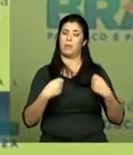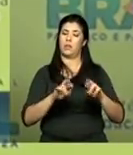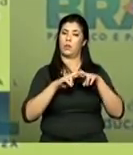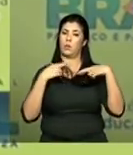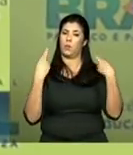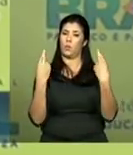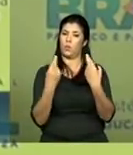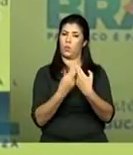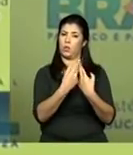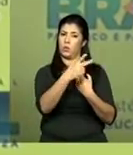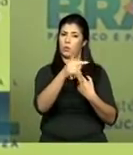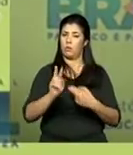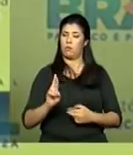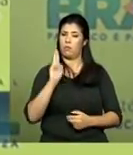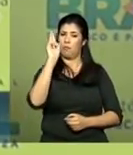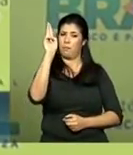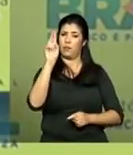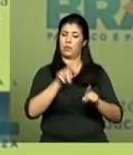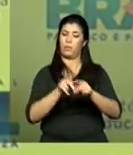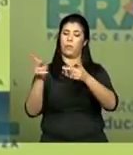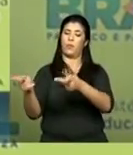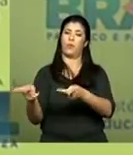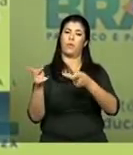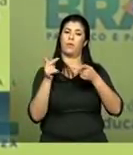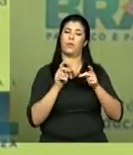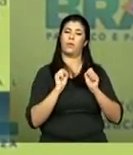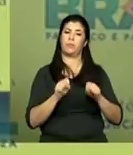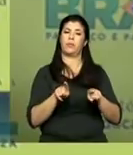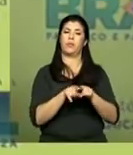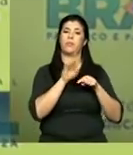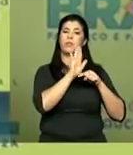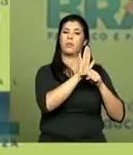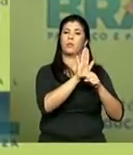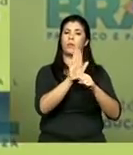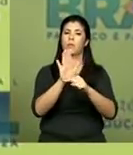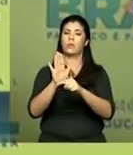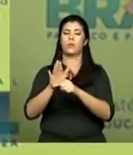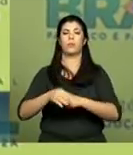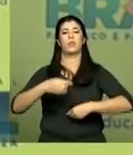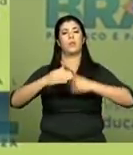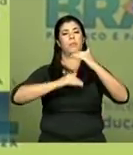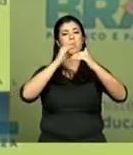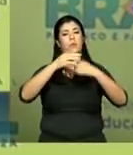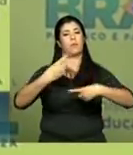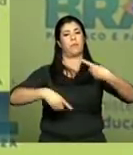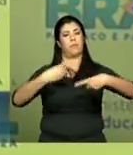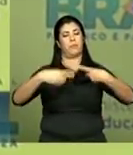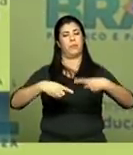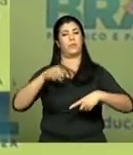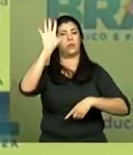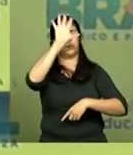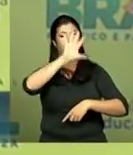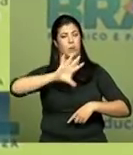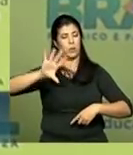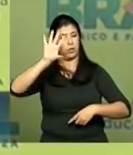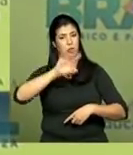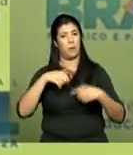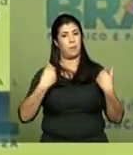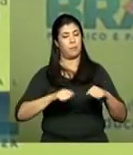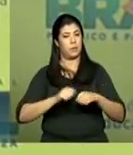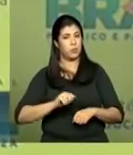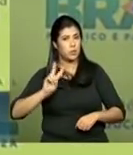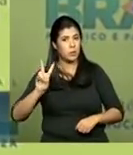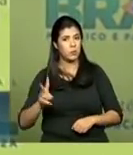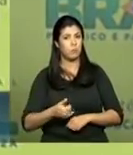representantes, convidá-los para que possam contribuir ainda mais para as políticas nacionais. Vamos valorizar